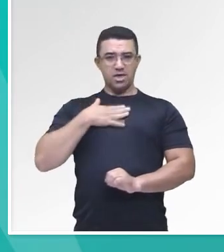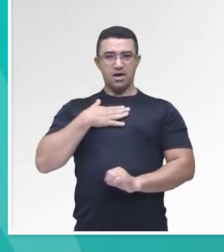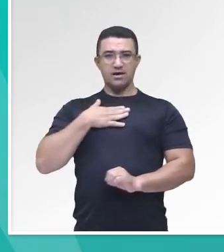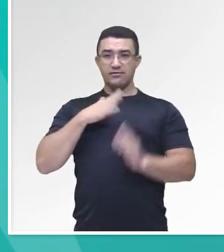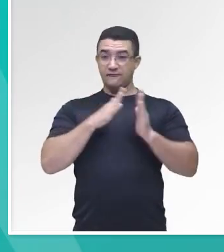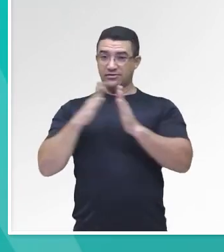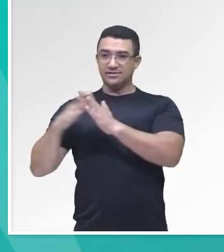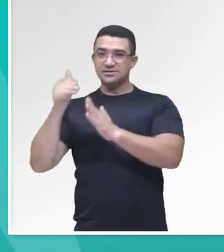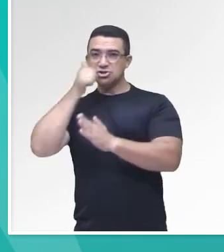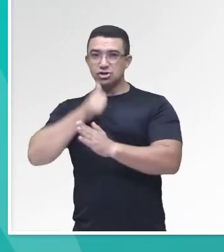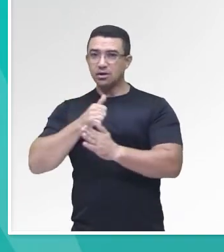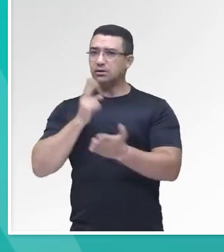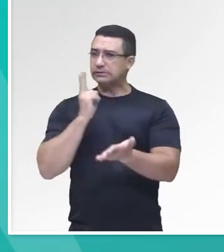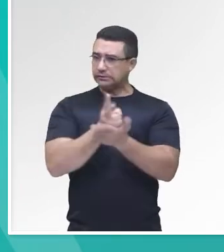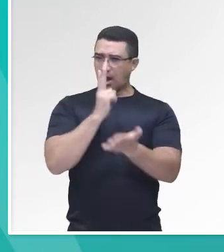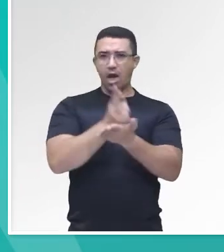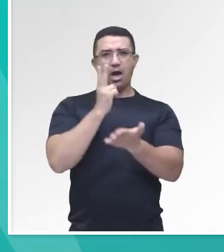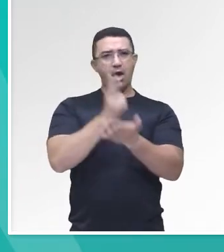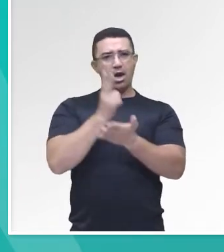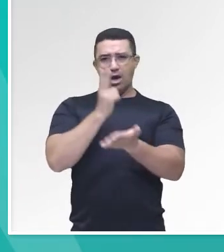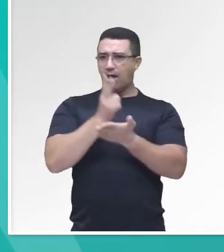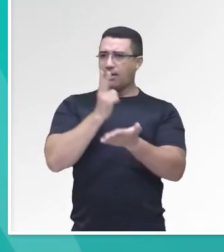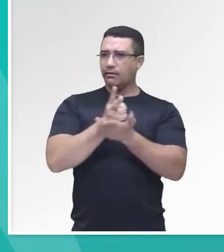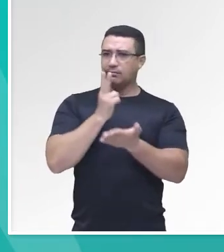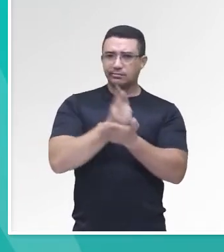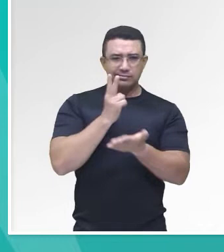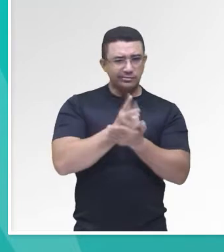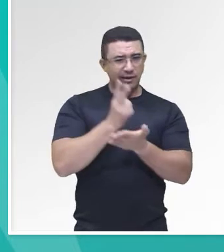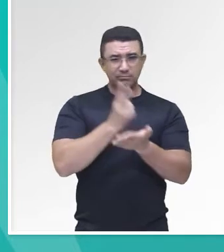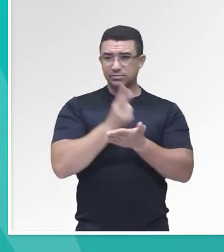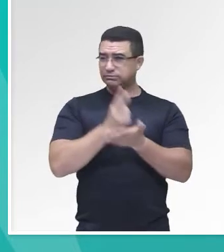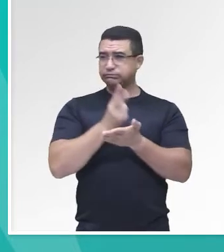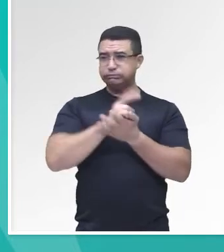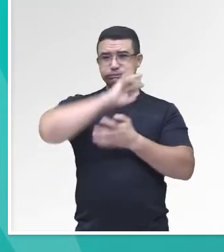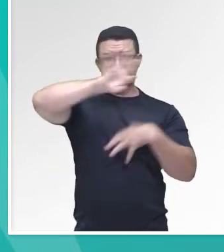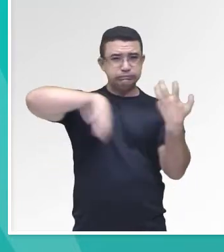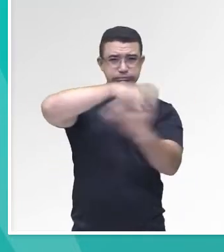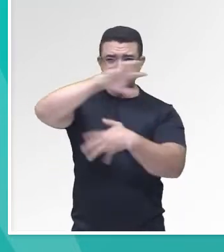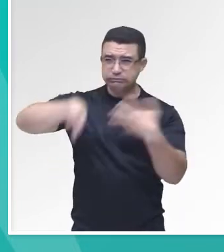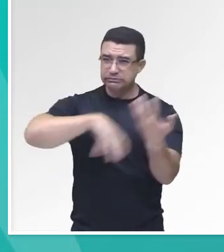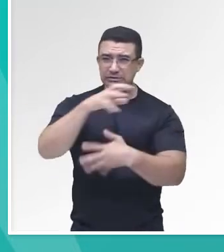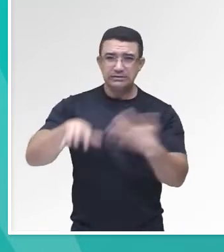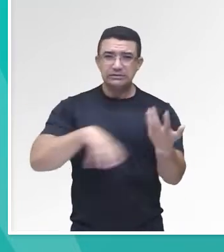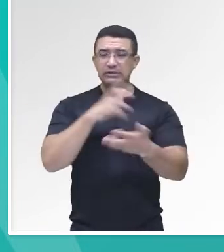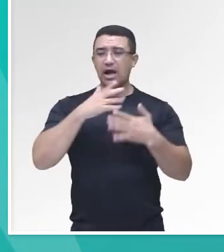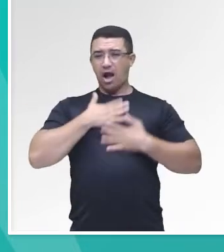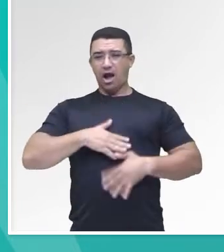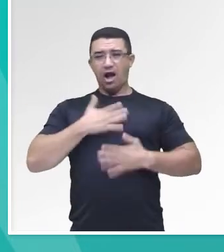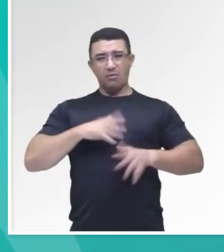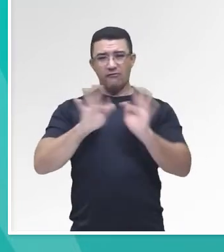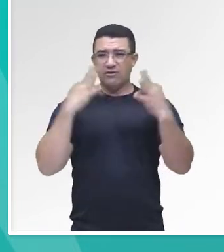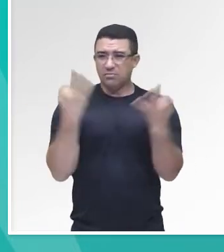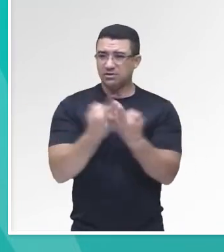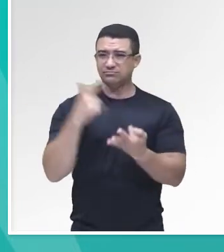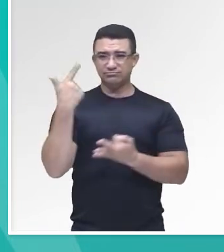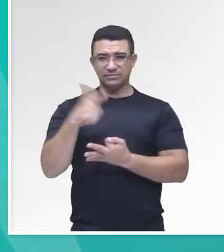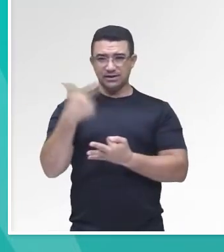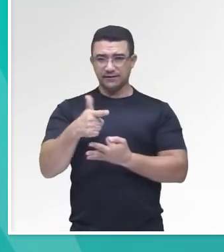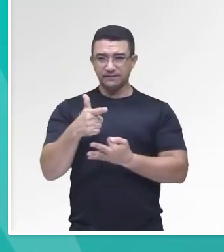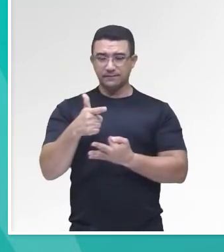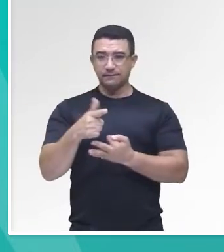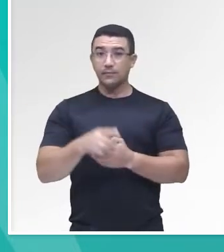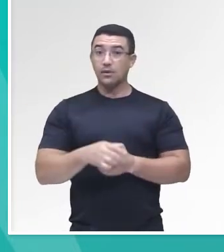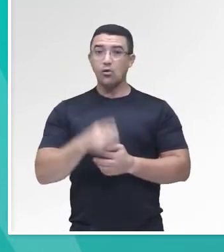vive sempre atormentando o sossego da família. Então, nós temos aí o gatinho